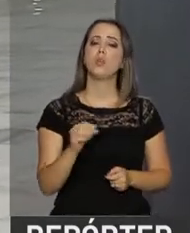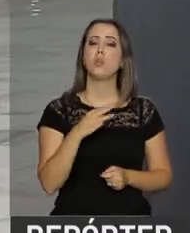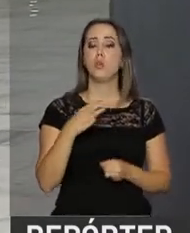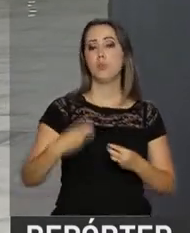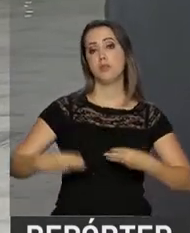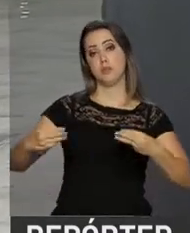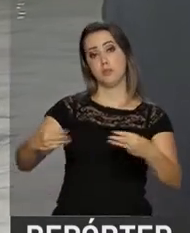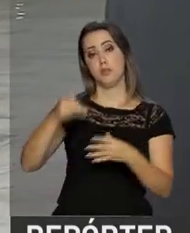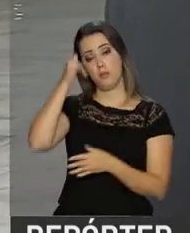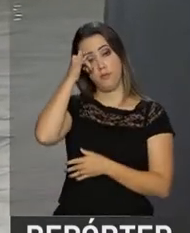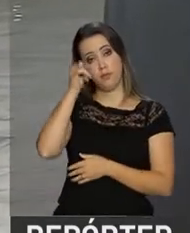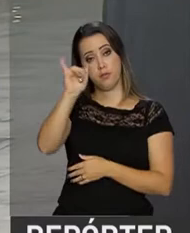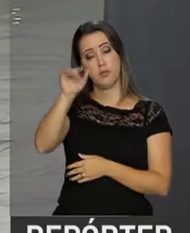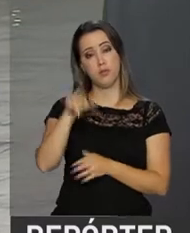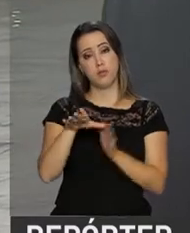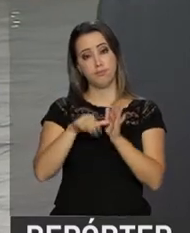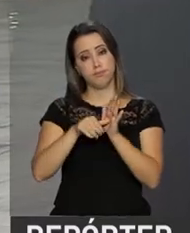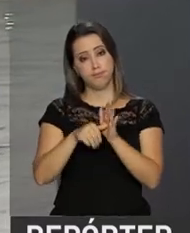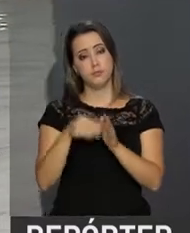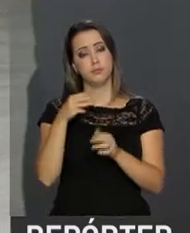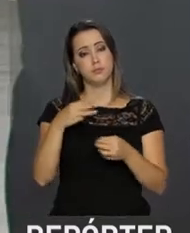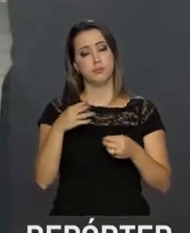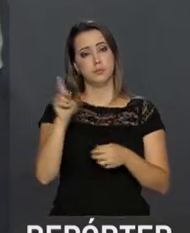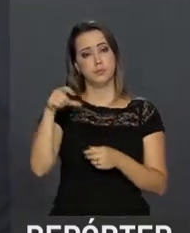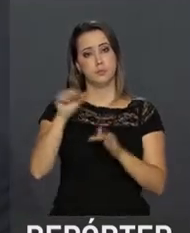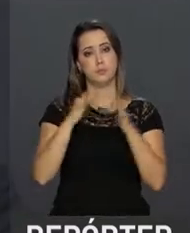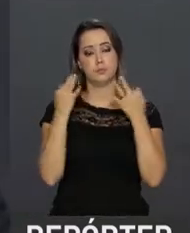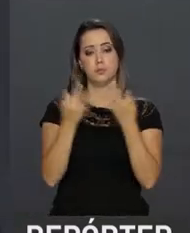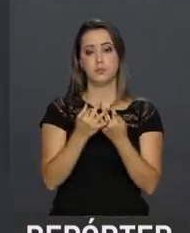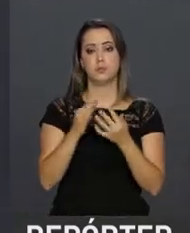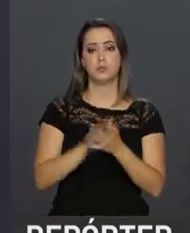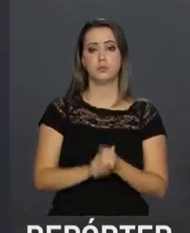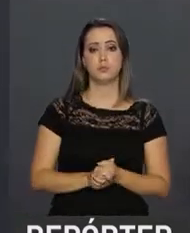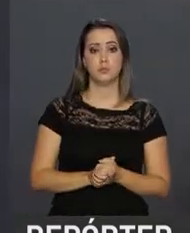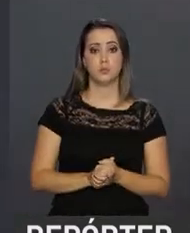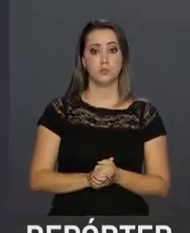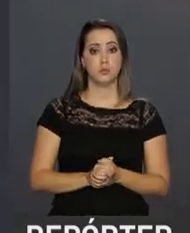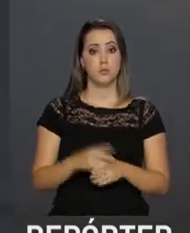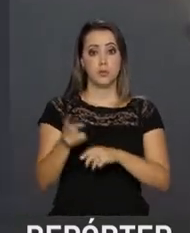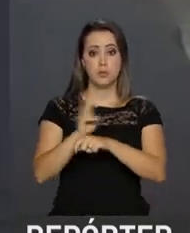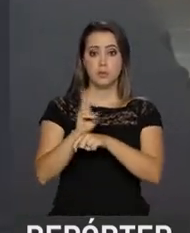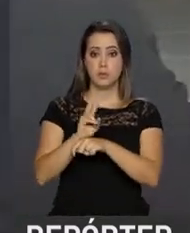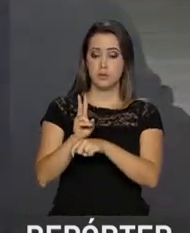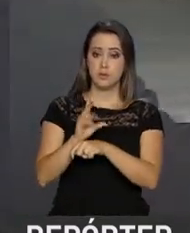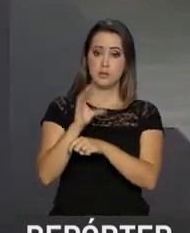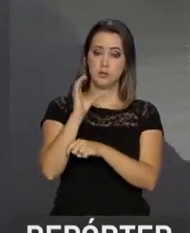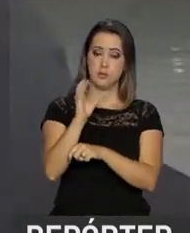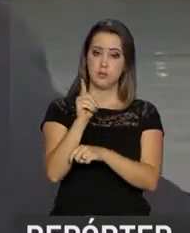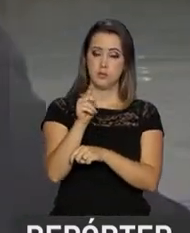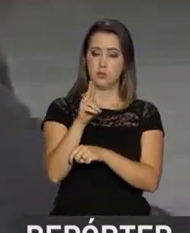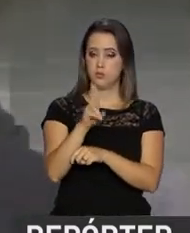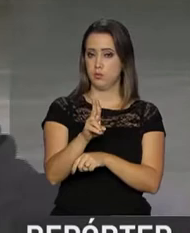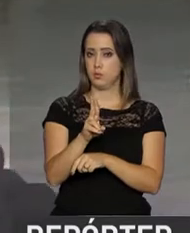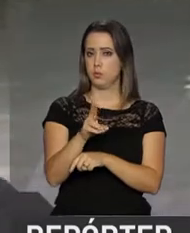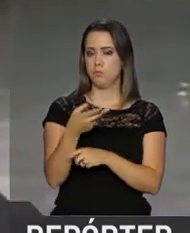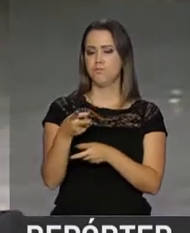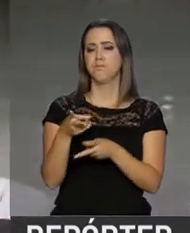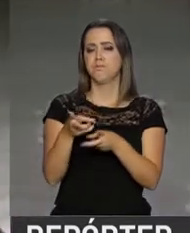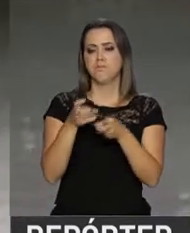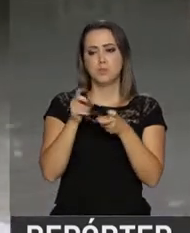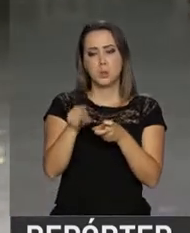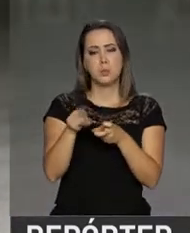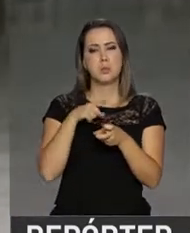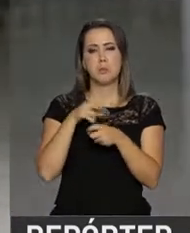tem feito para combater esse tipo de fraude no bolsa família em auditoria da seja o confirmou informações do